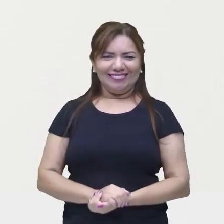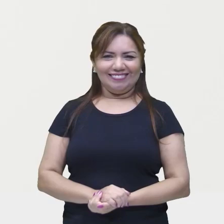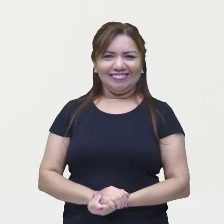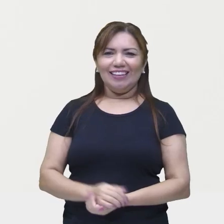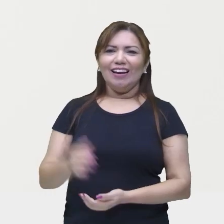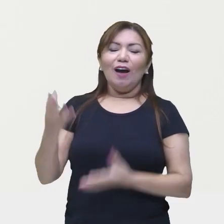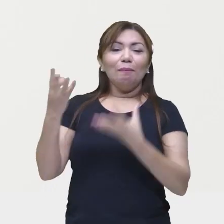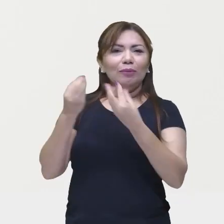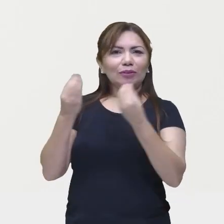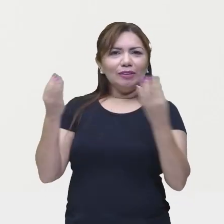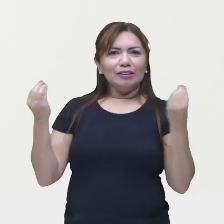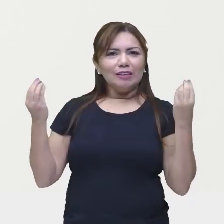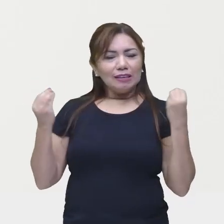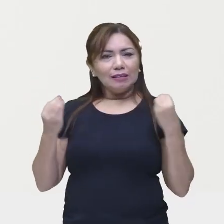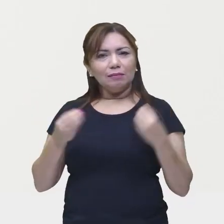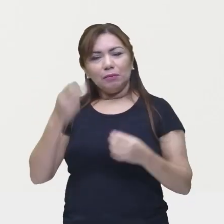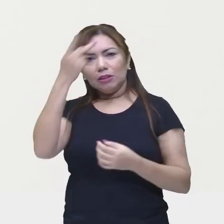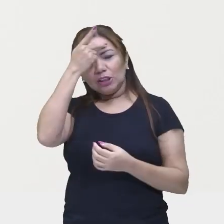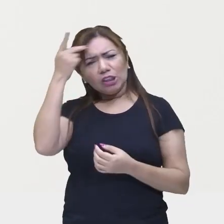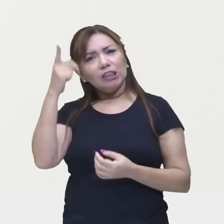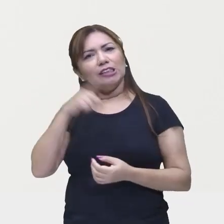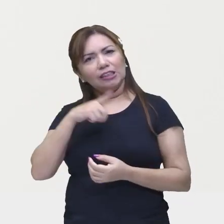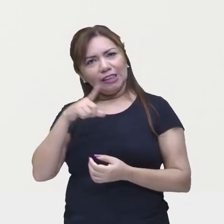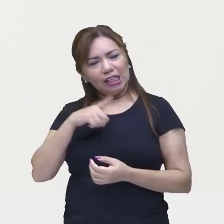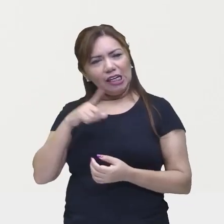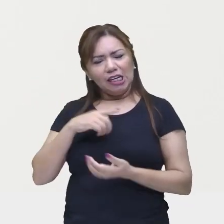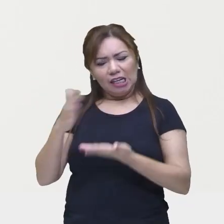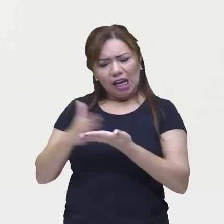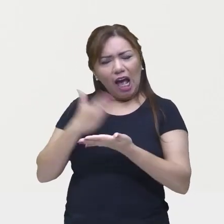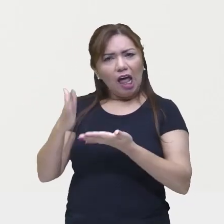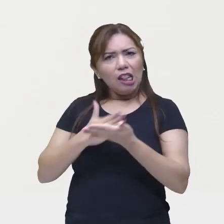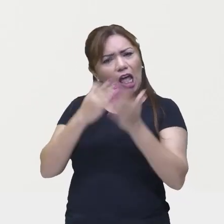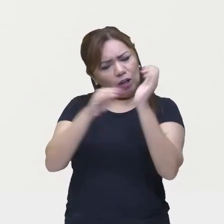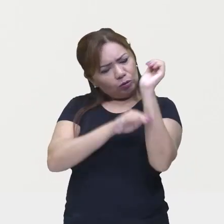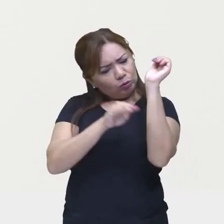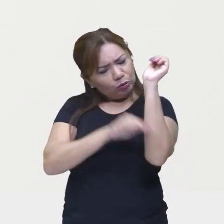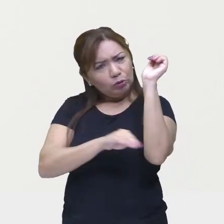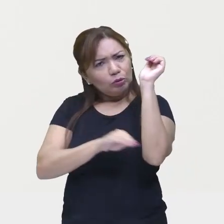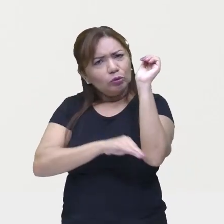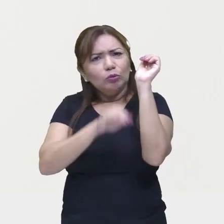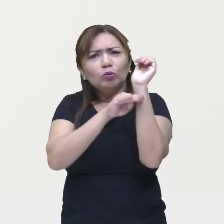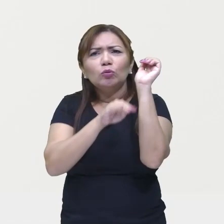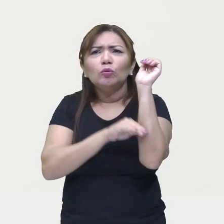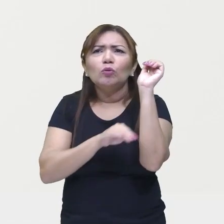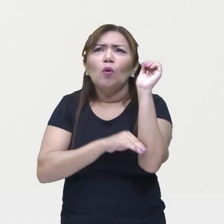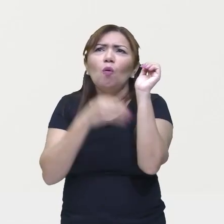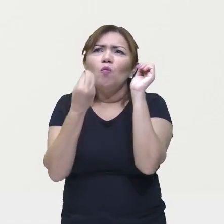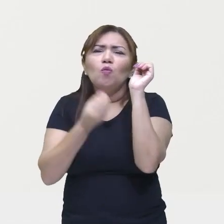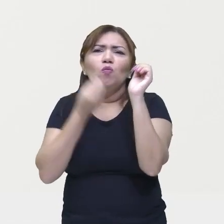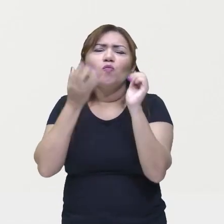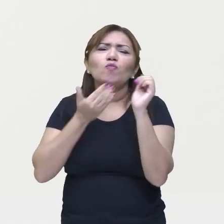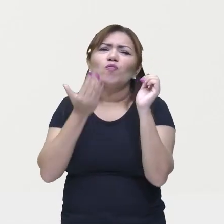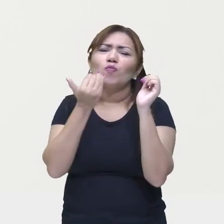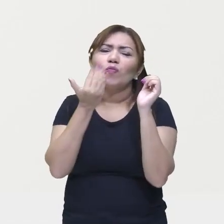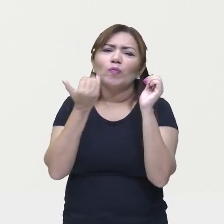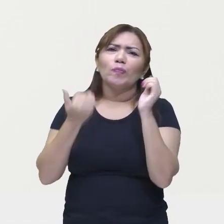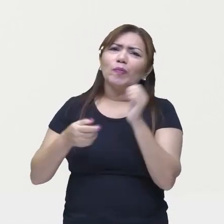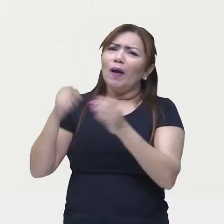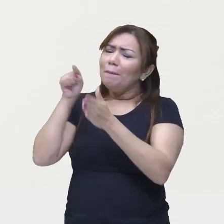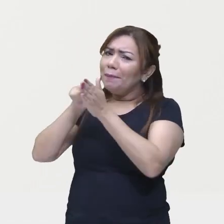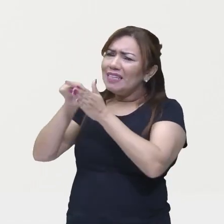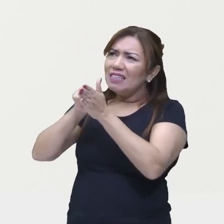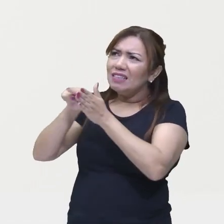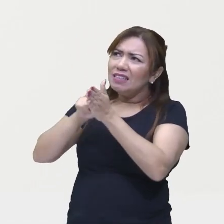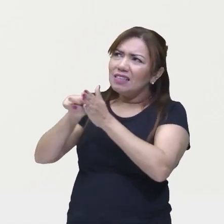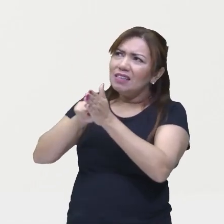Muitas pessoas têm cadernos e livros de receita. Atualmente, é mais comum fazermos essa pesquisa